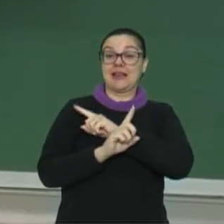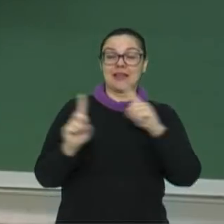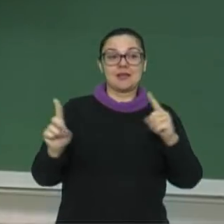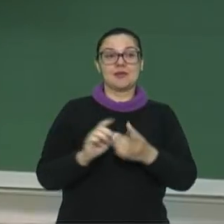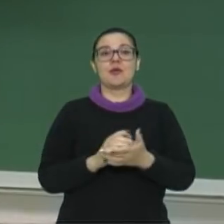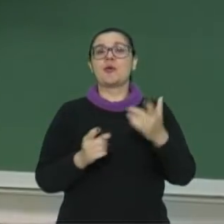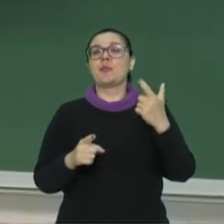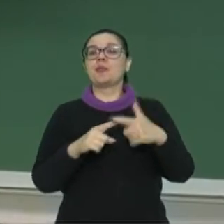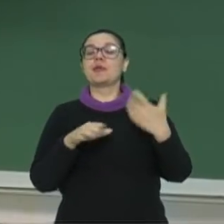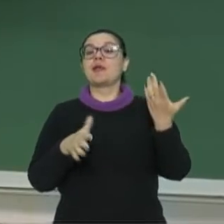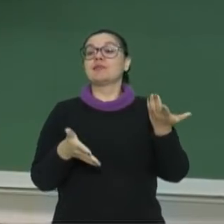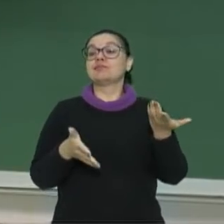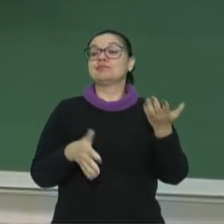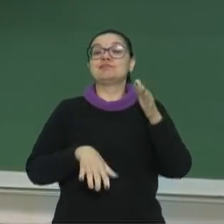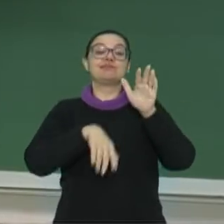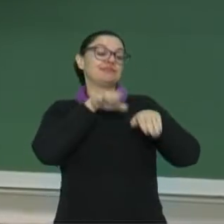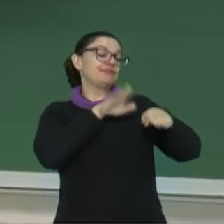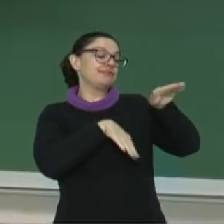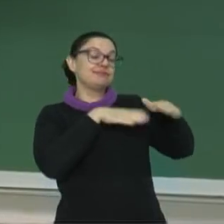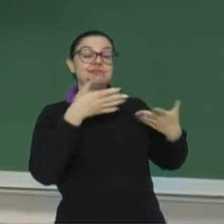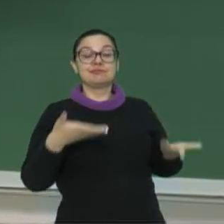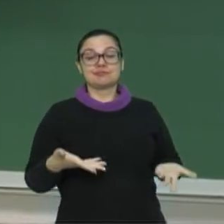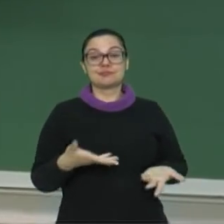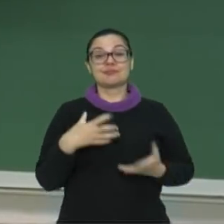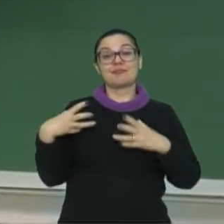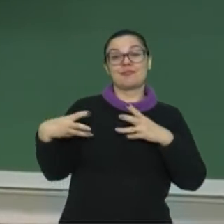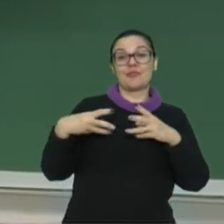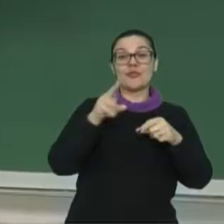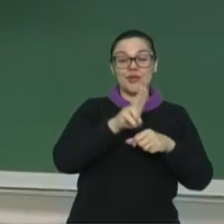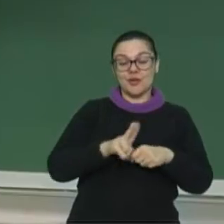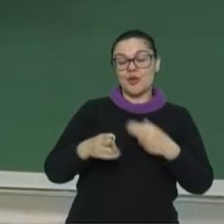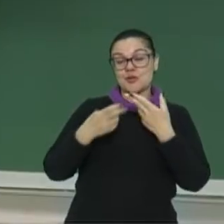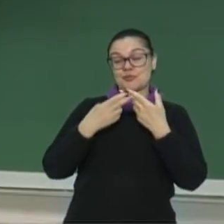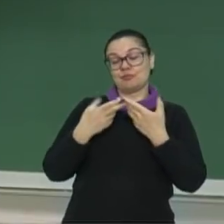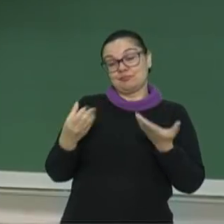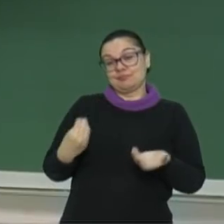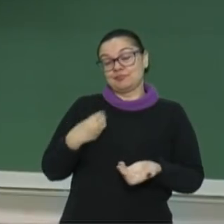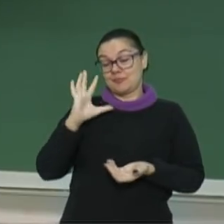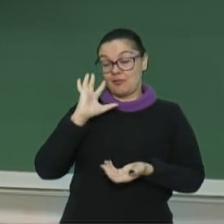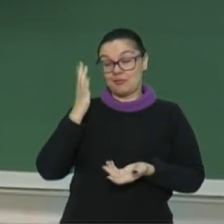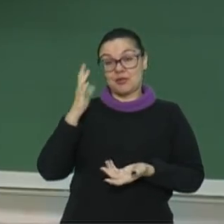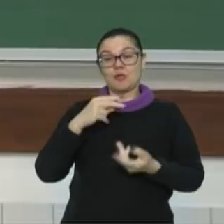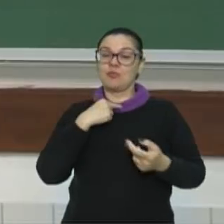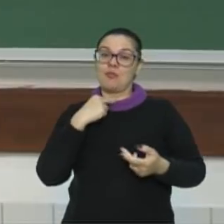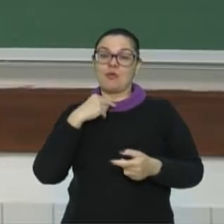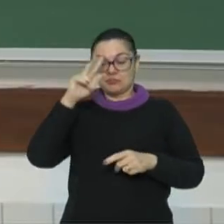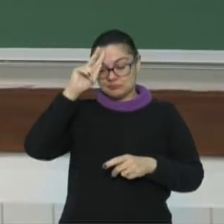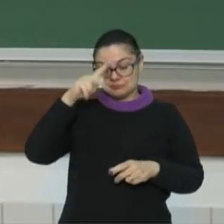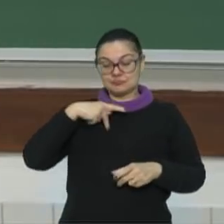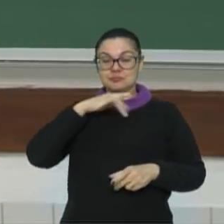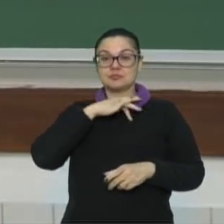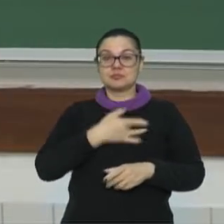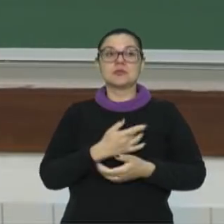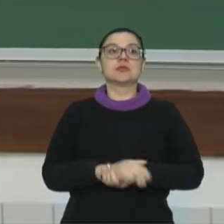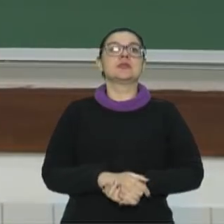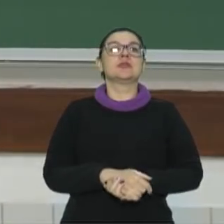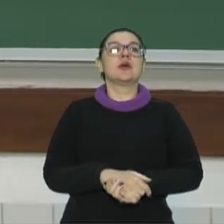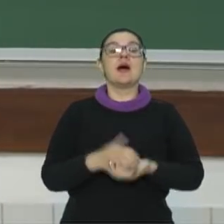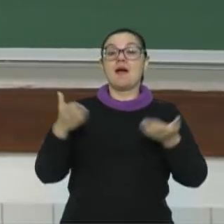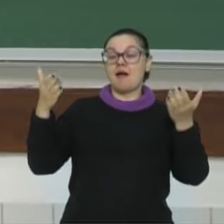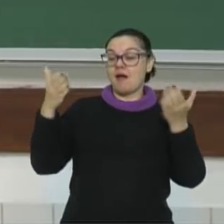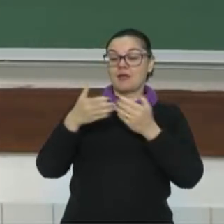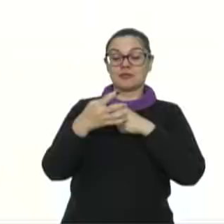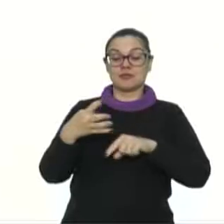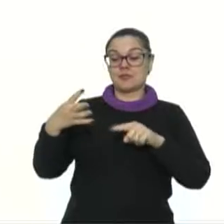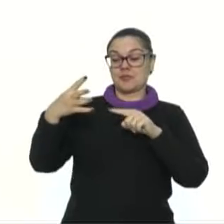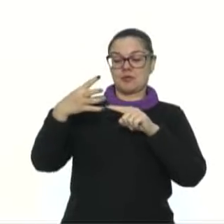ela é genérica. Todos nós passamos, então não é motivo para ser vitimista, ok? Beleza? Vamos para o exercício 4,